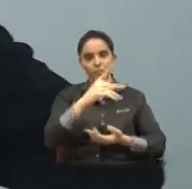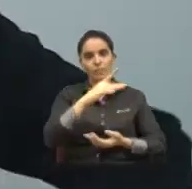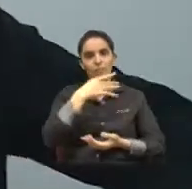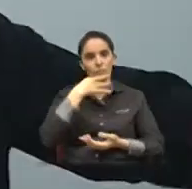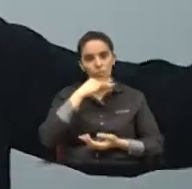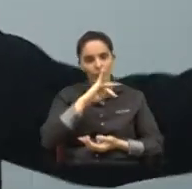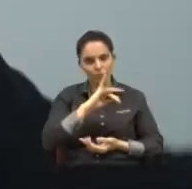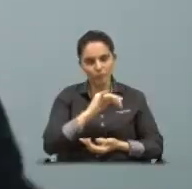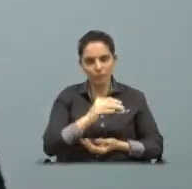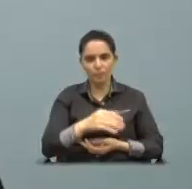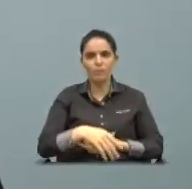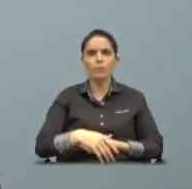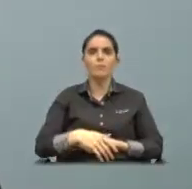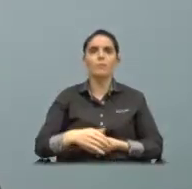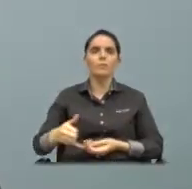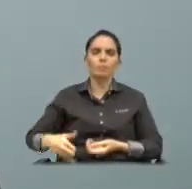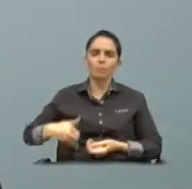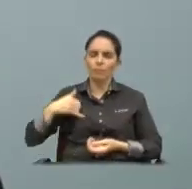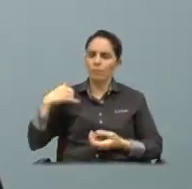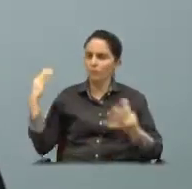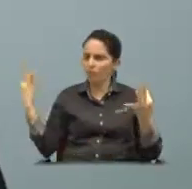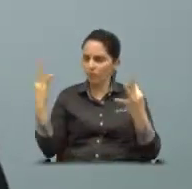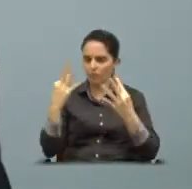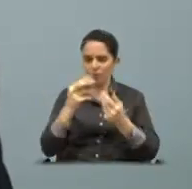teria muito orgulho de tudo isso.